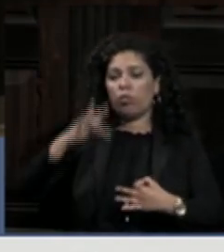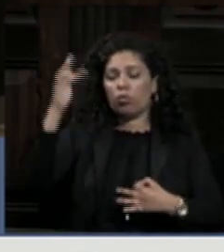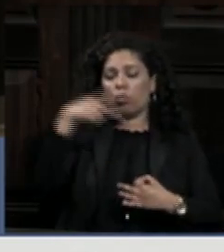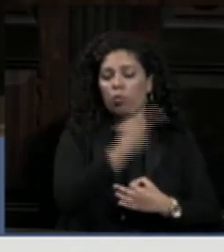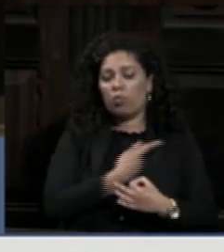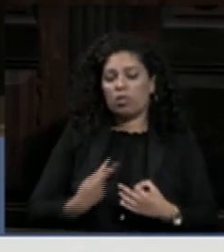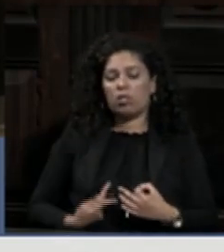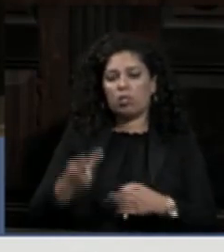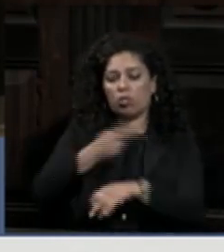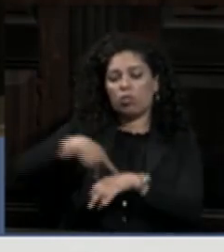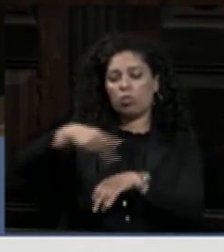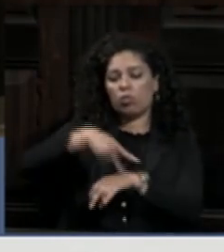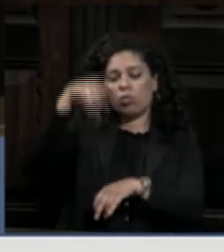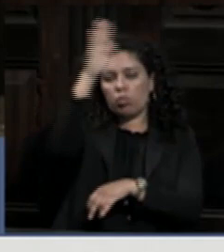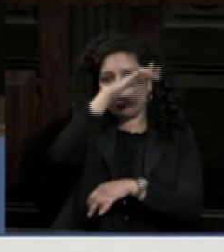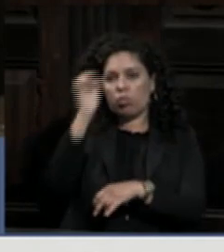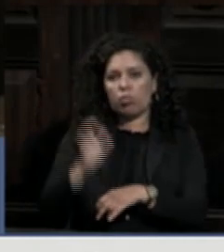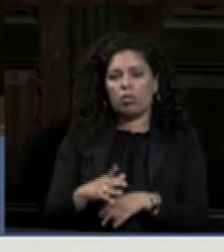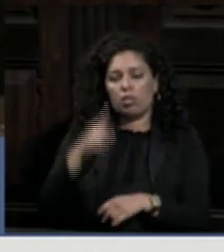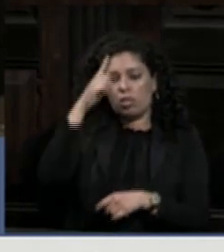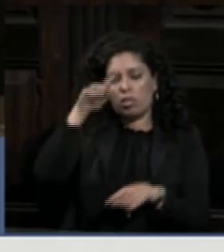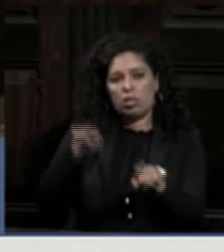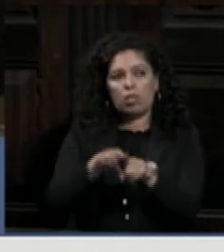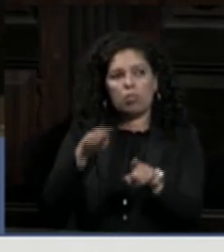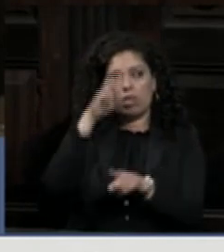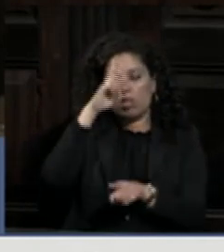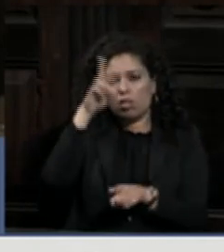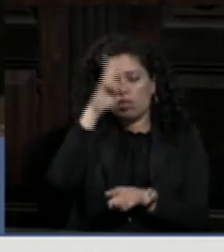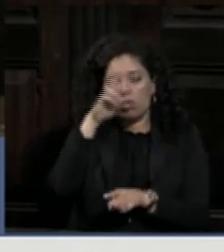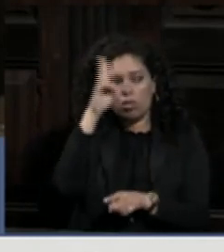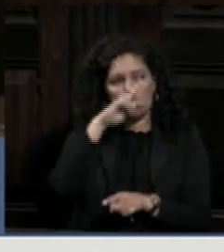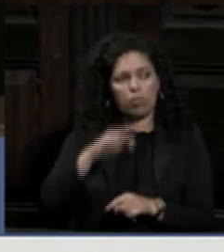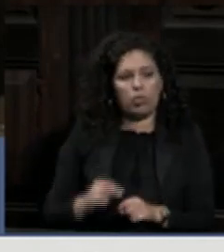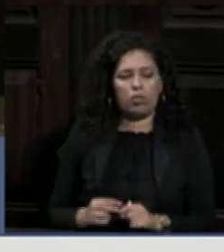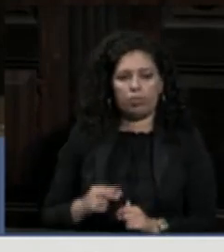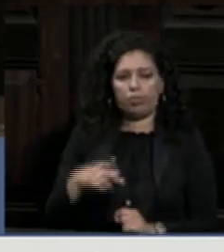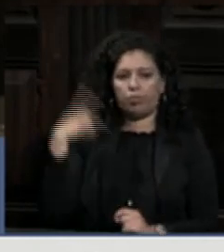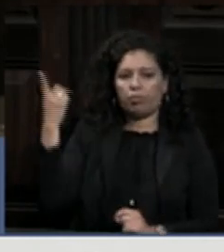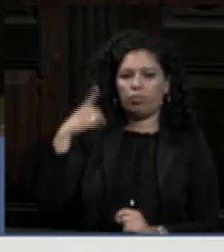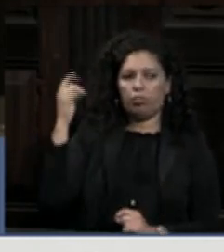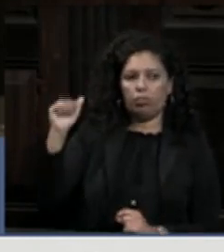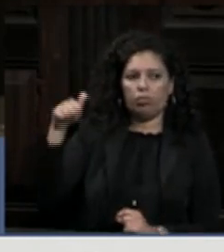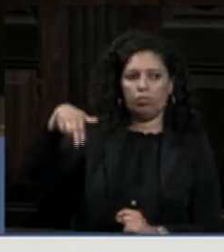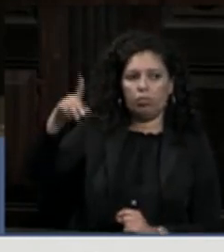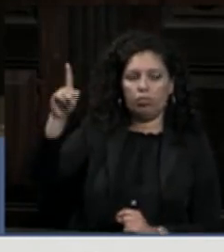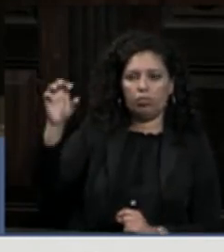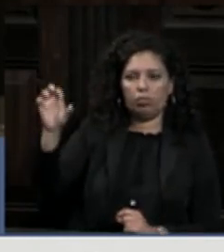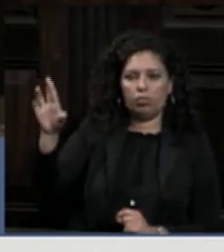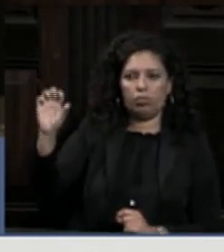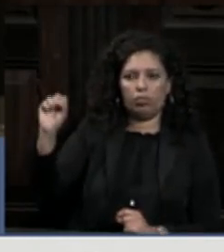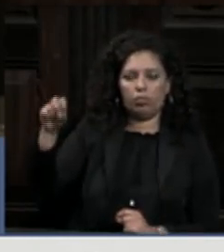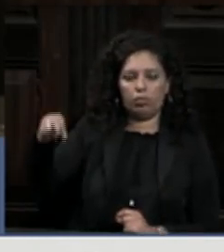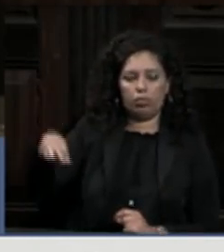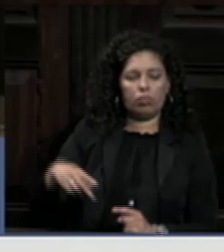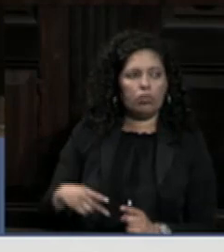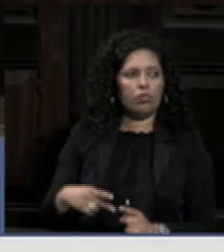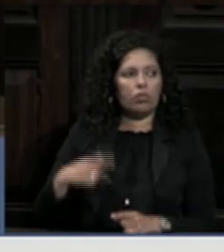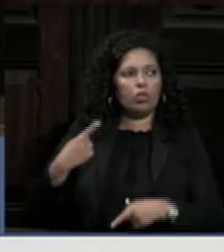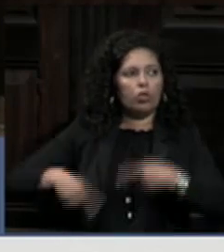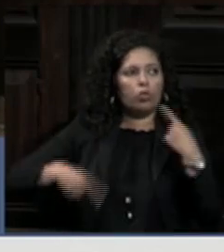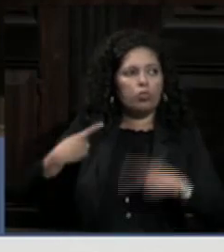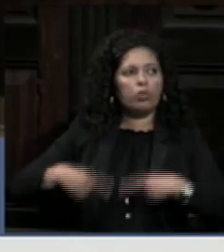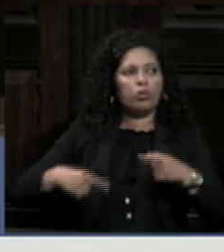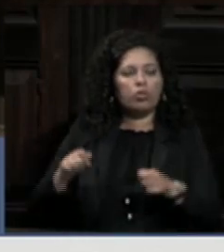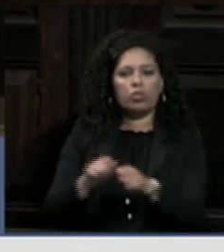e lembrando aqui deputado anderson um político que